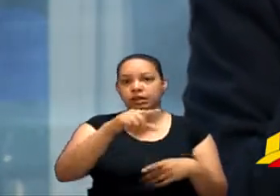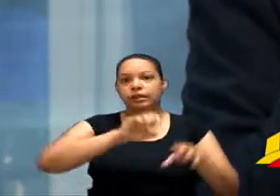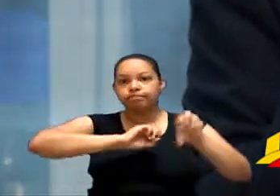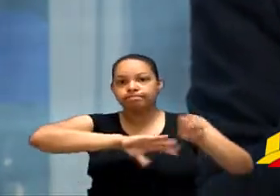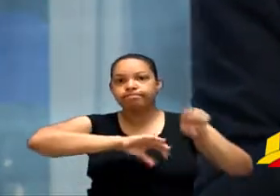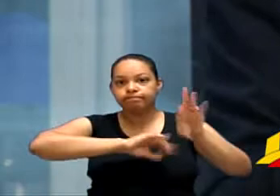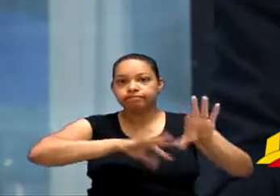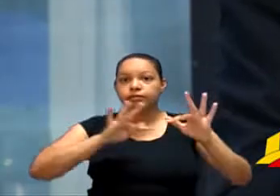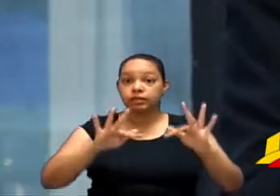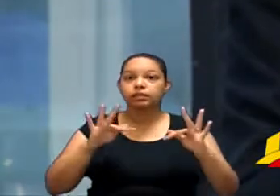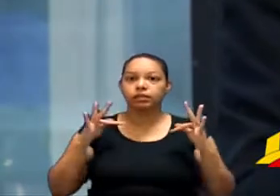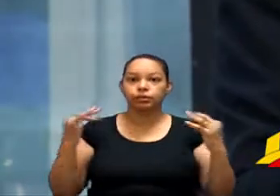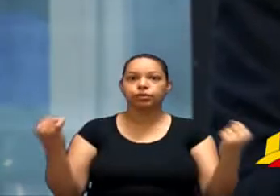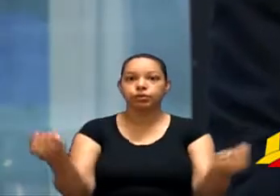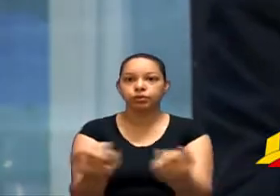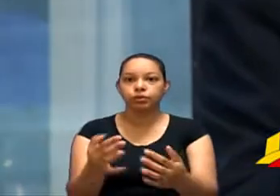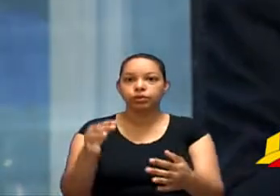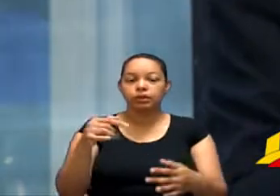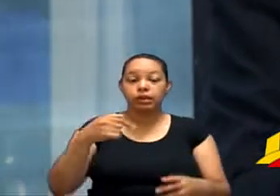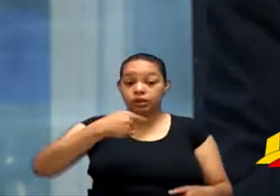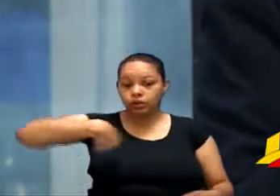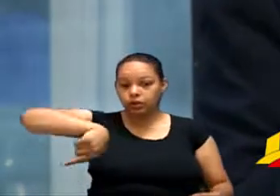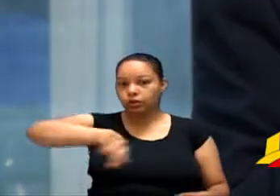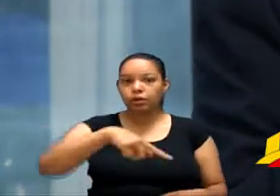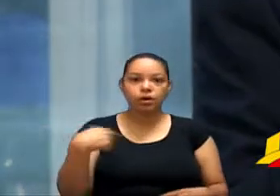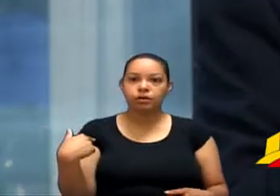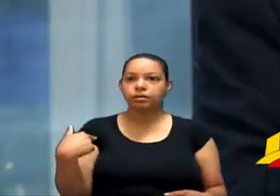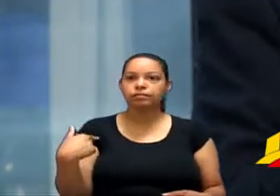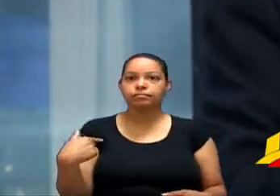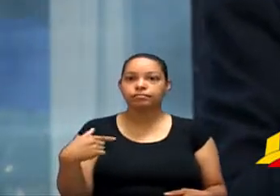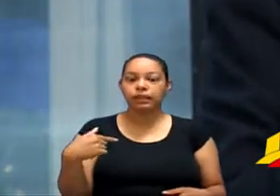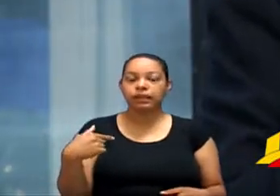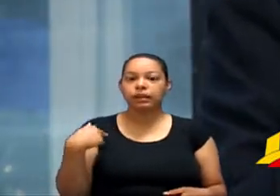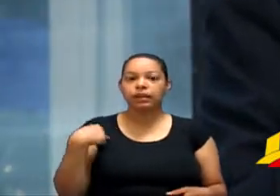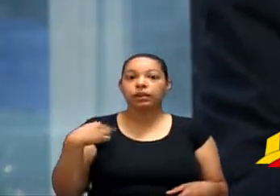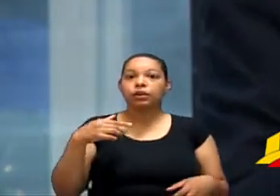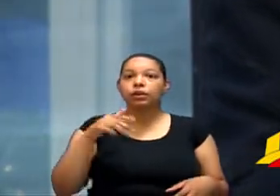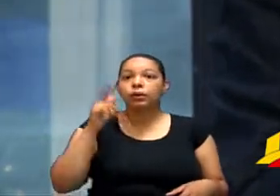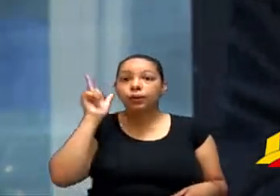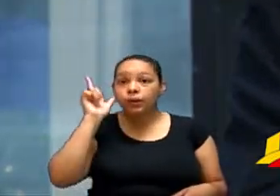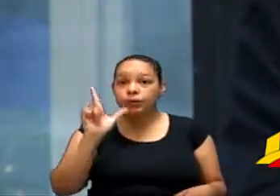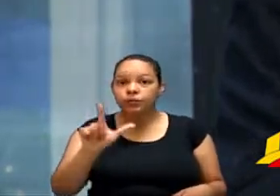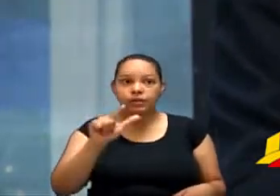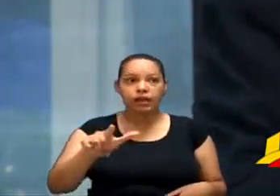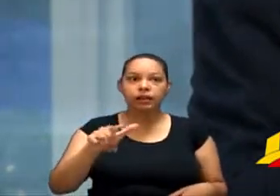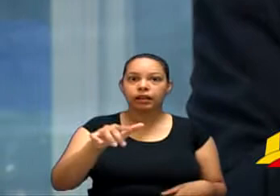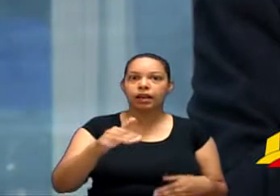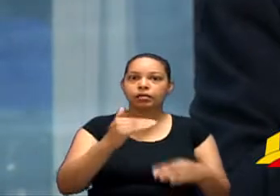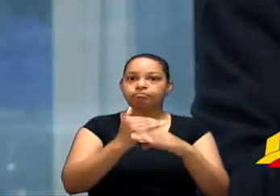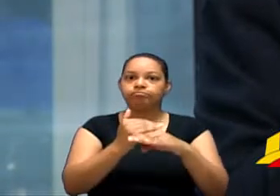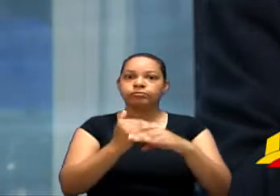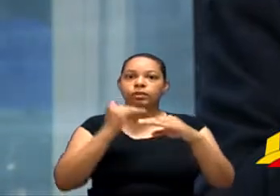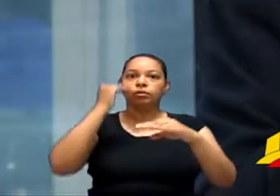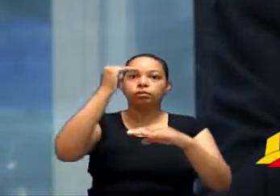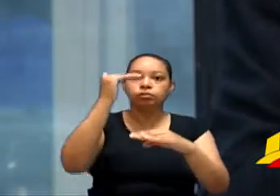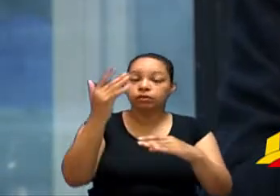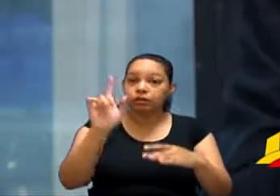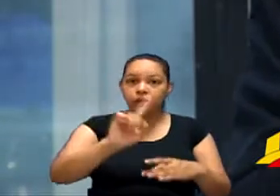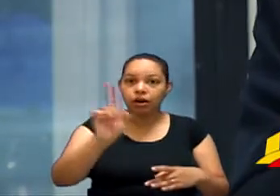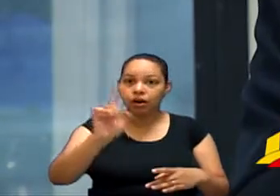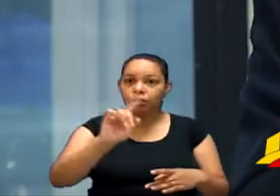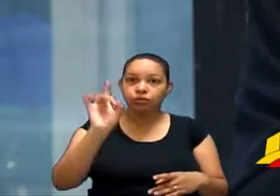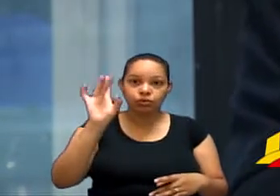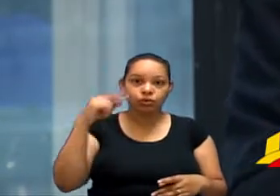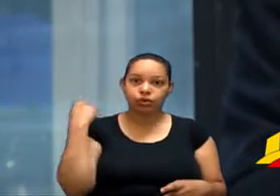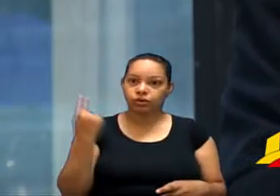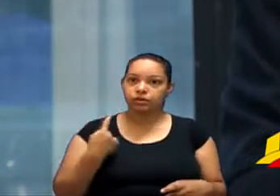nós não conseguiríamos chegar onde chegamos nenhum profissional da área de saúde mas não que os outros não tem o valor todos os profissionais têm valor mas